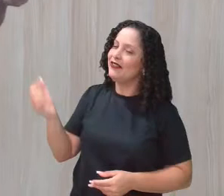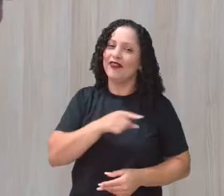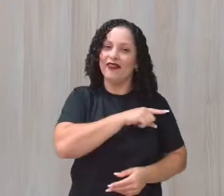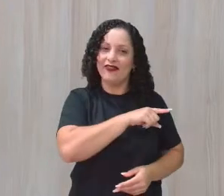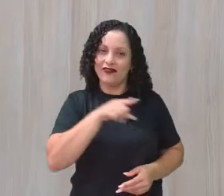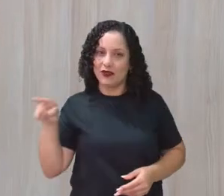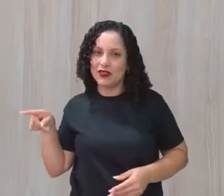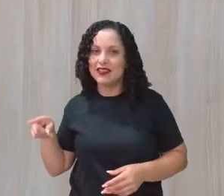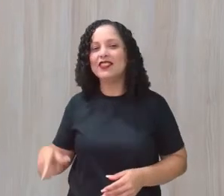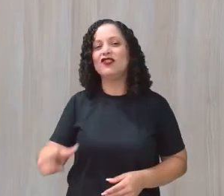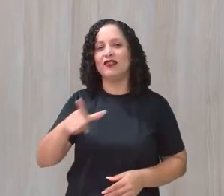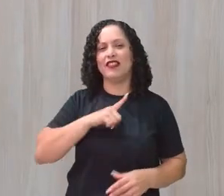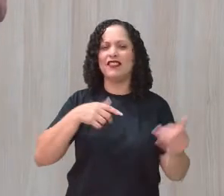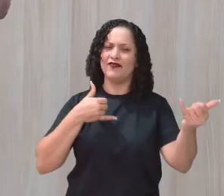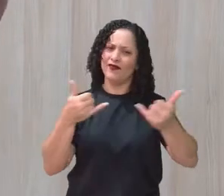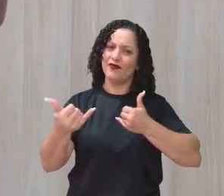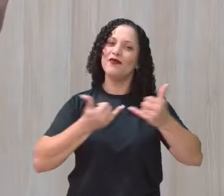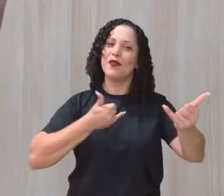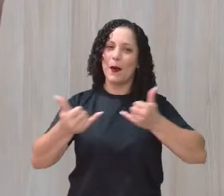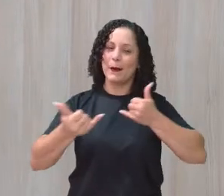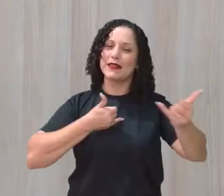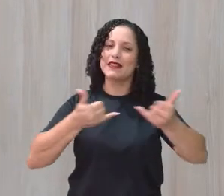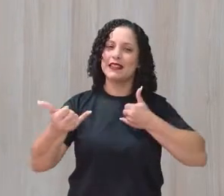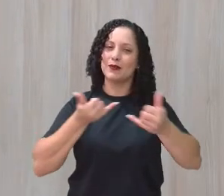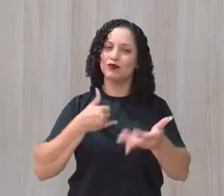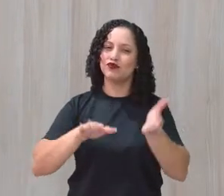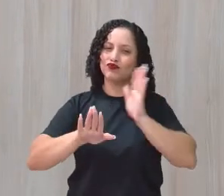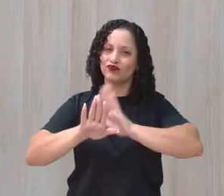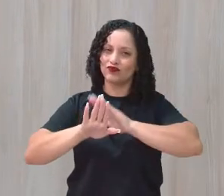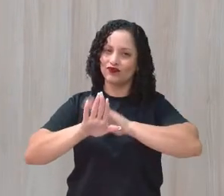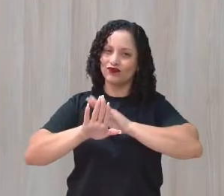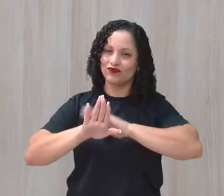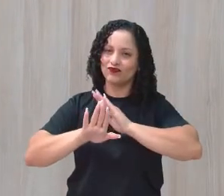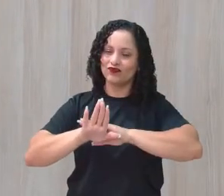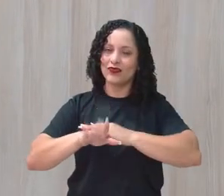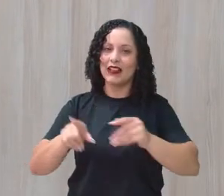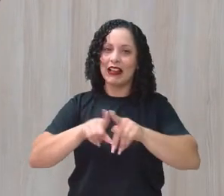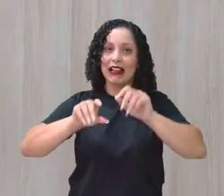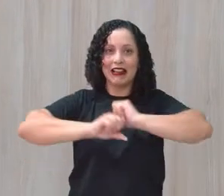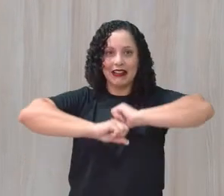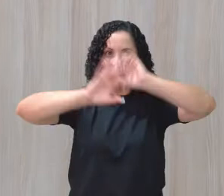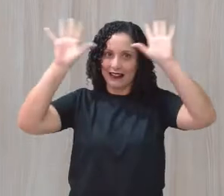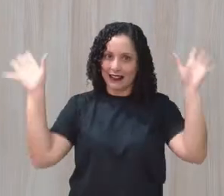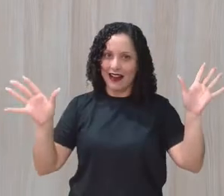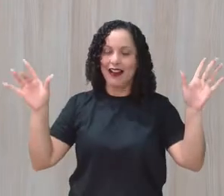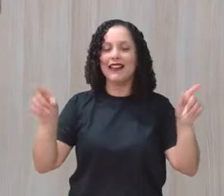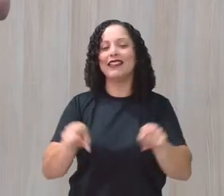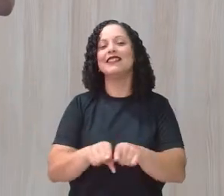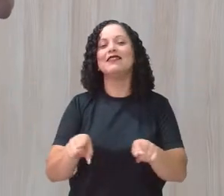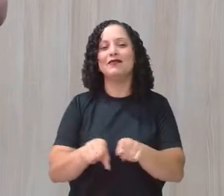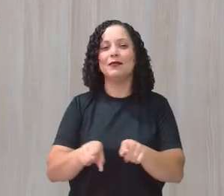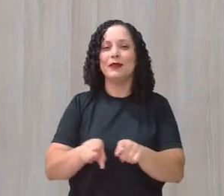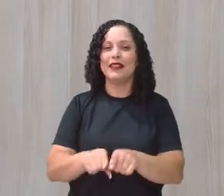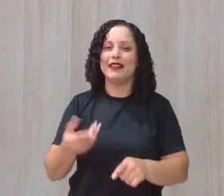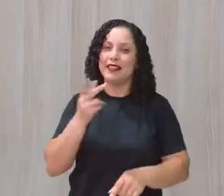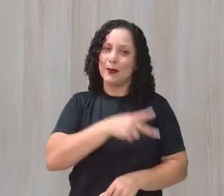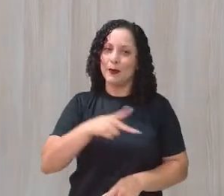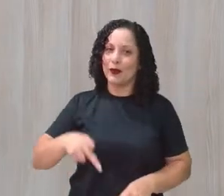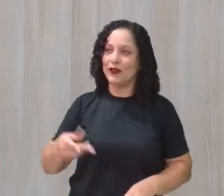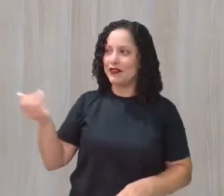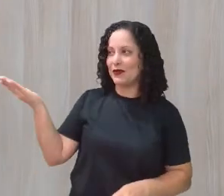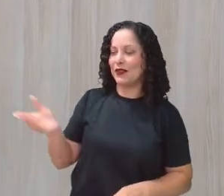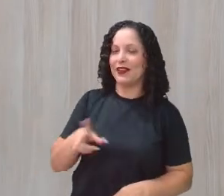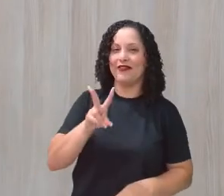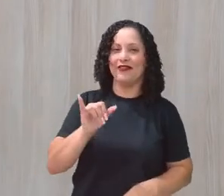têm, não é, essa informação implícita, explícita. A implícita é essa que a professora Viviane colocou aqui, a cor